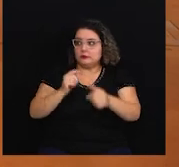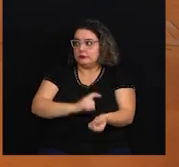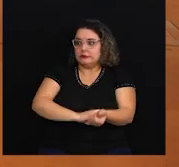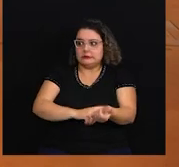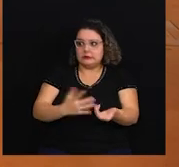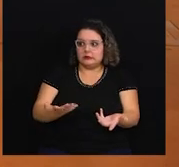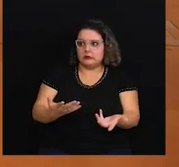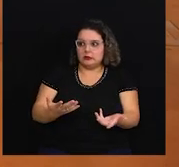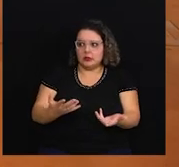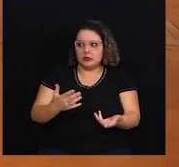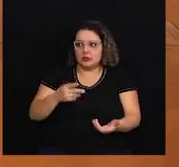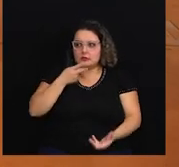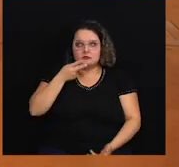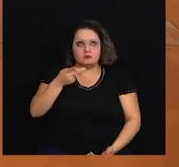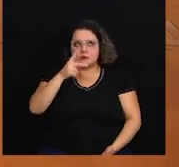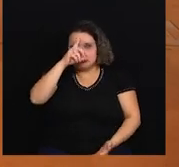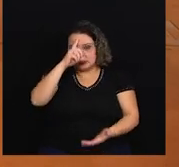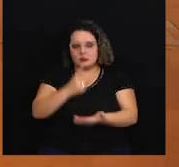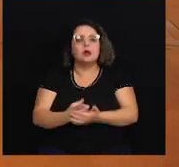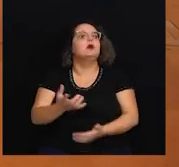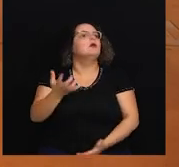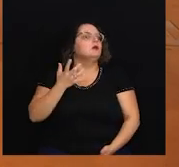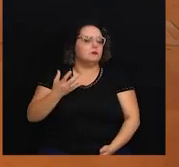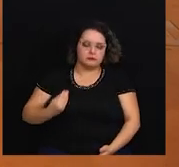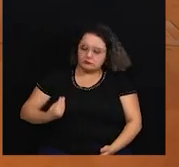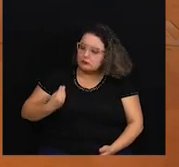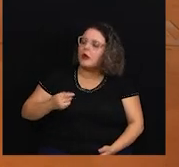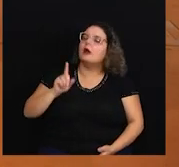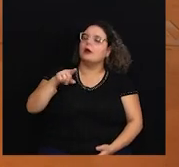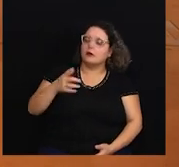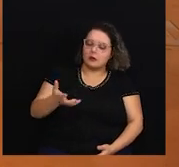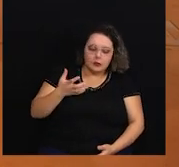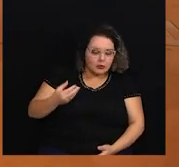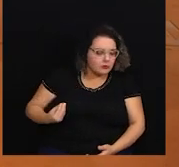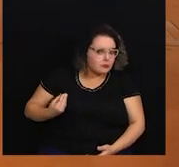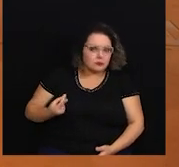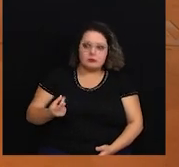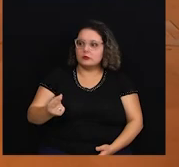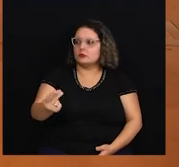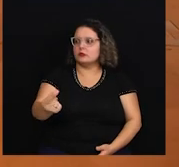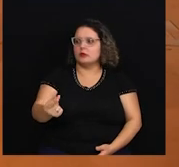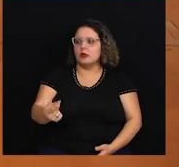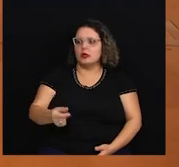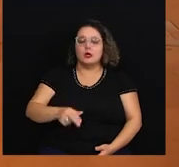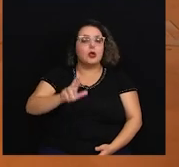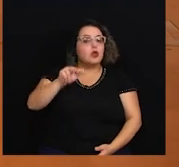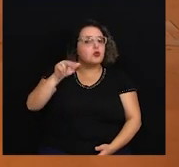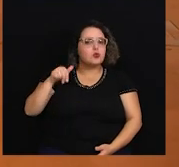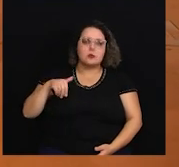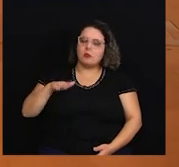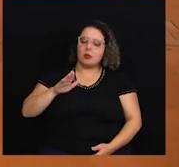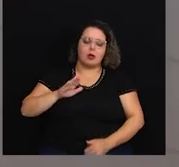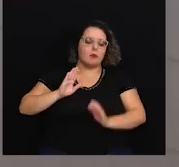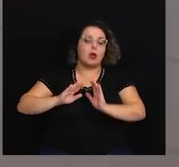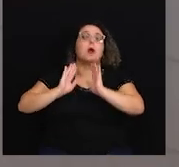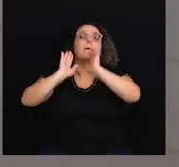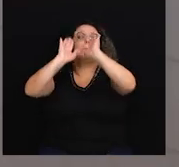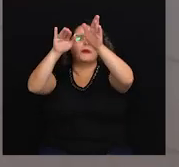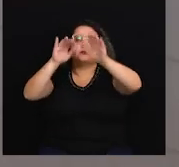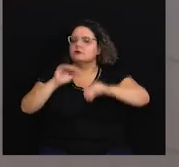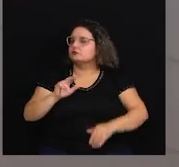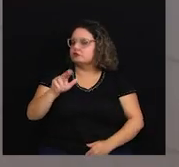aqui para o resto da minha vida eu quero isso aqui para o resto da minha vida e nunca mais peguei uma bola de basquete para arremessar uma bola de basquete